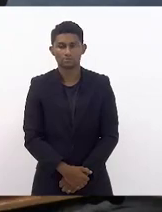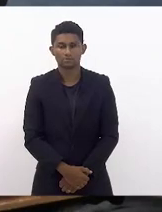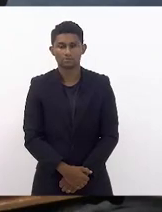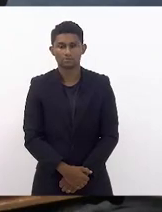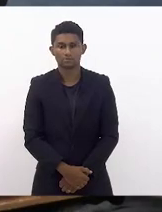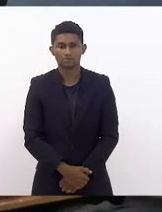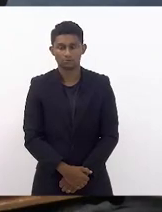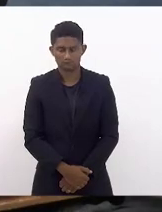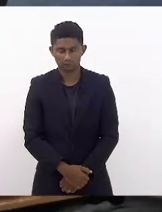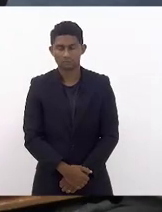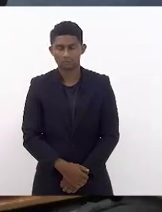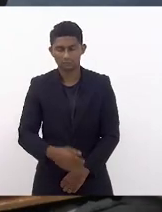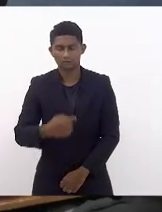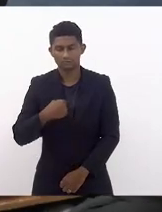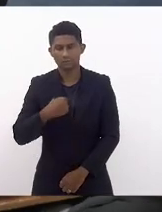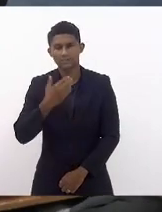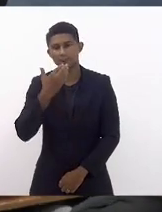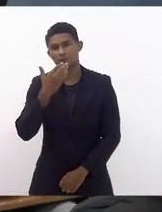Eu gostaria de pedir